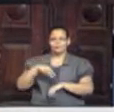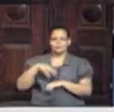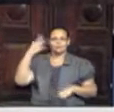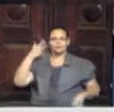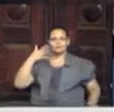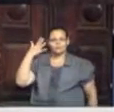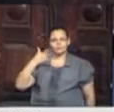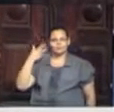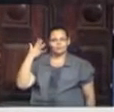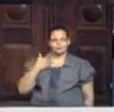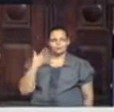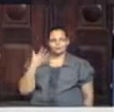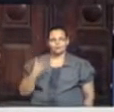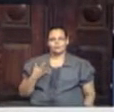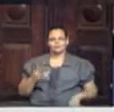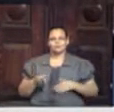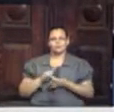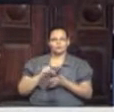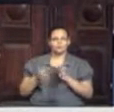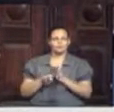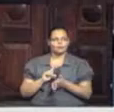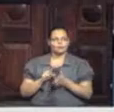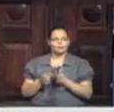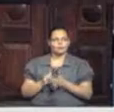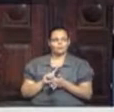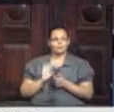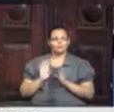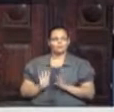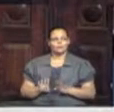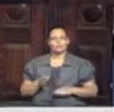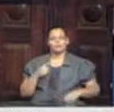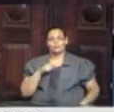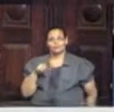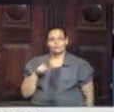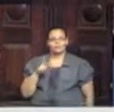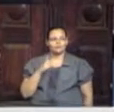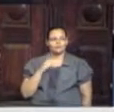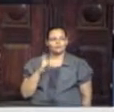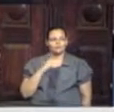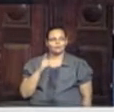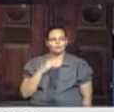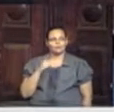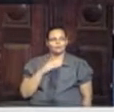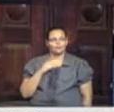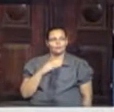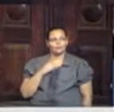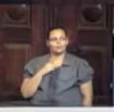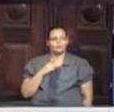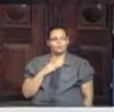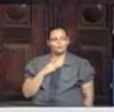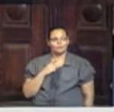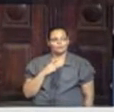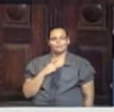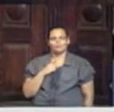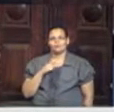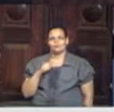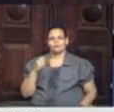não só nesta tribuna, mas também aqueles que tiveram oportunidade de fazer intervenções